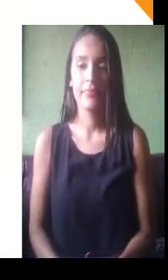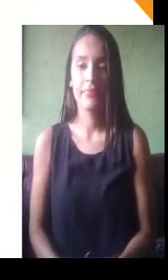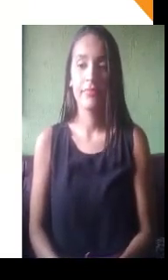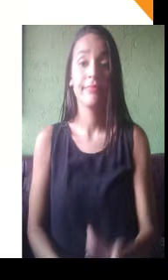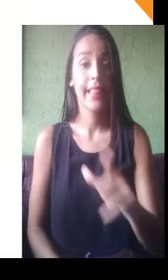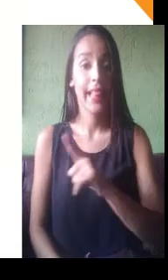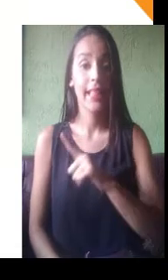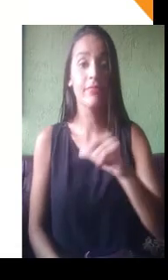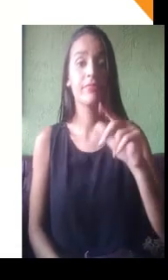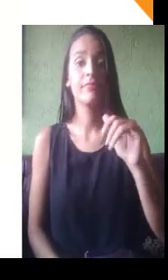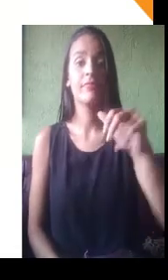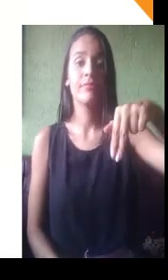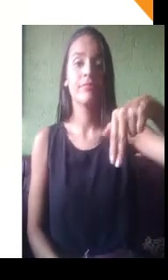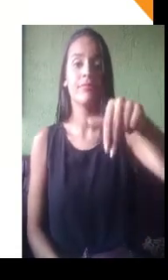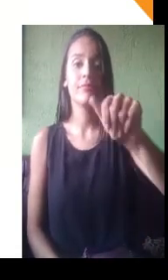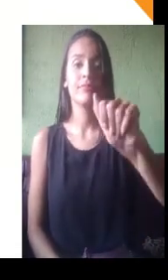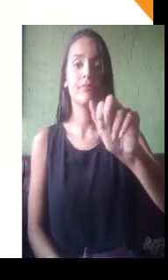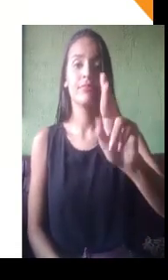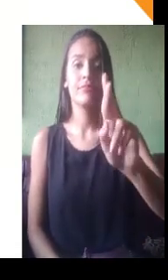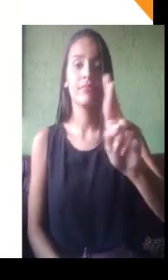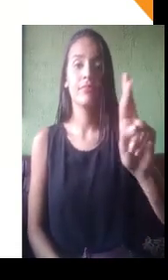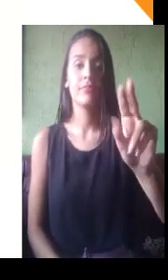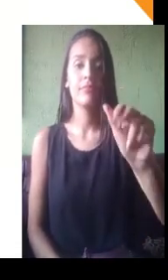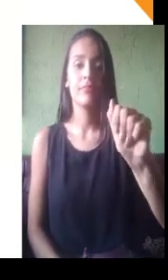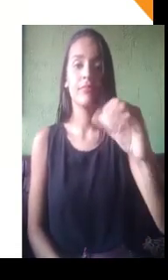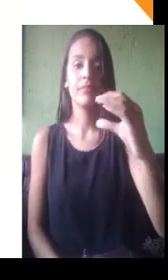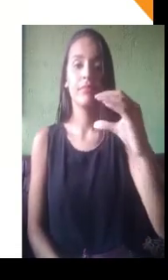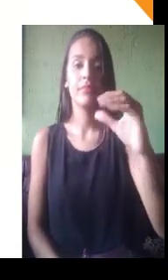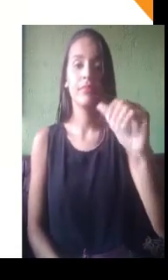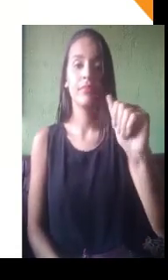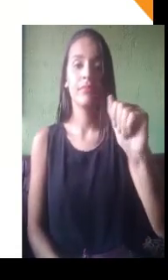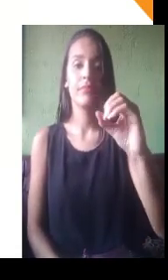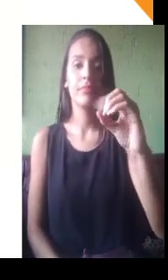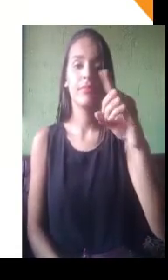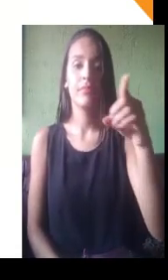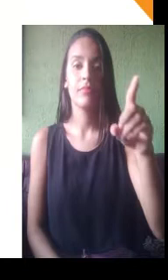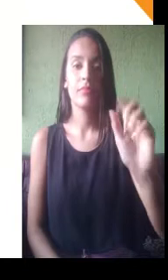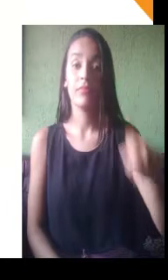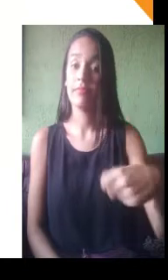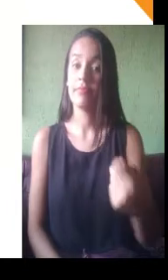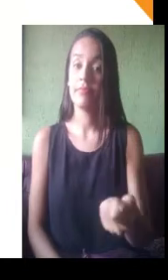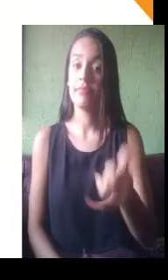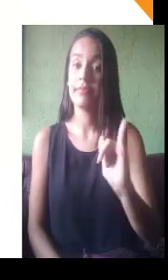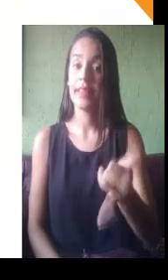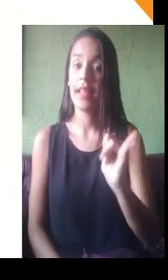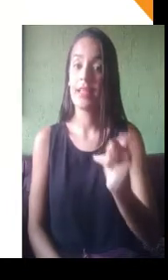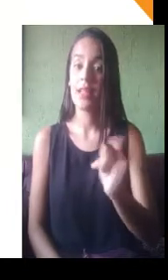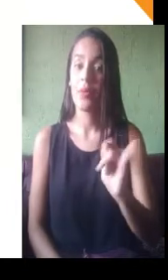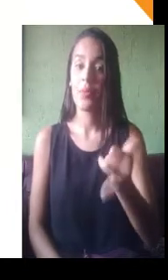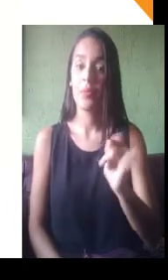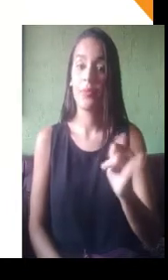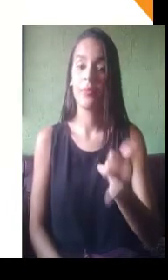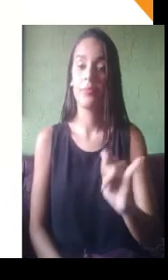gente vai perceber que a gente tem aqui uma narração. Ele conta a história, provavelmente,